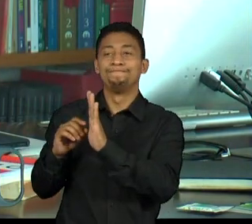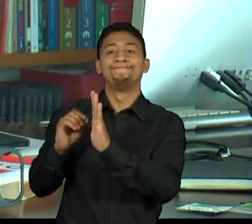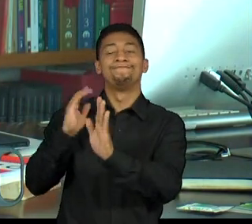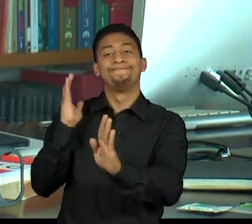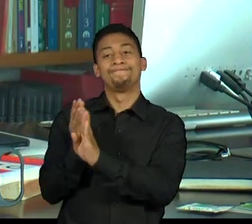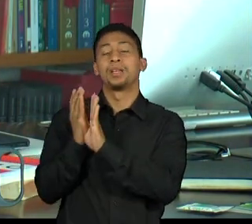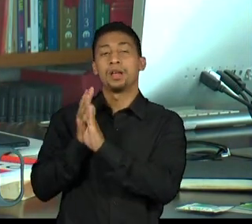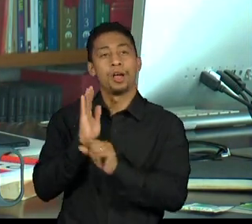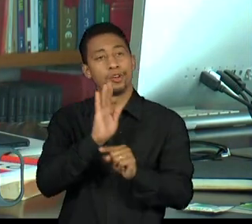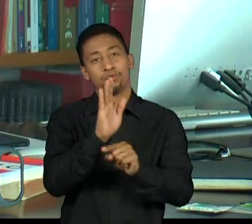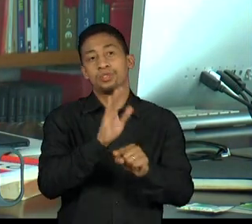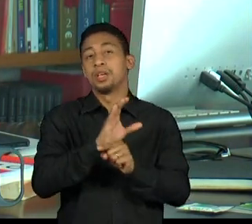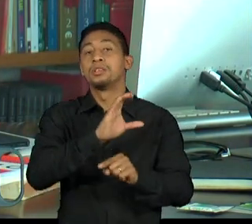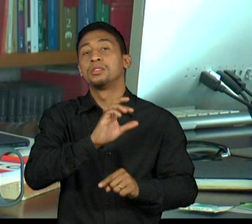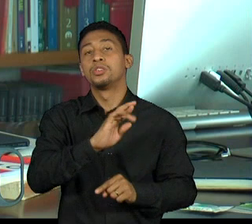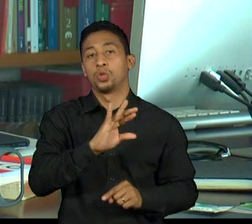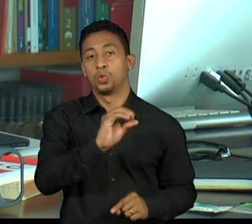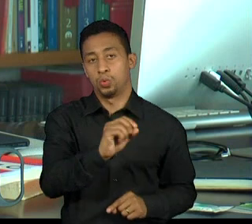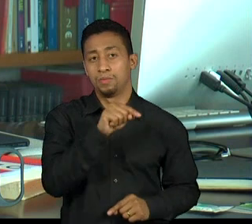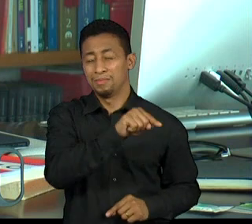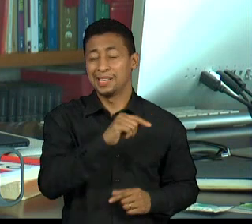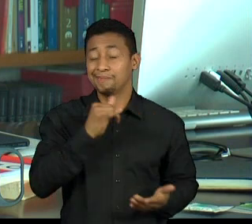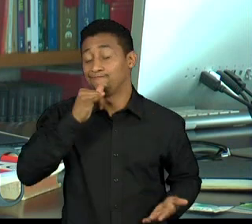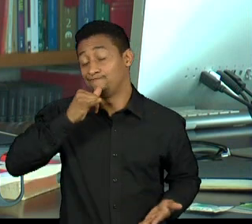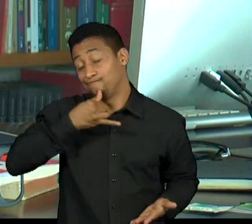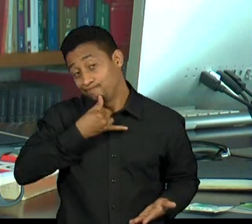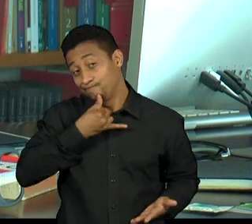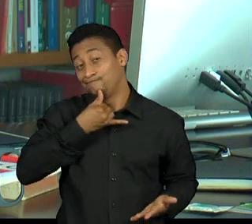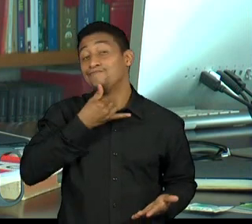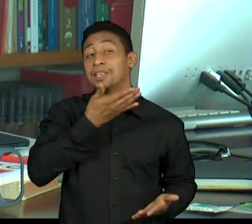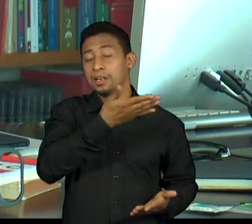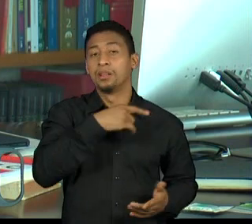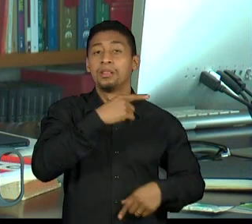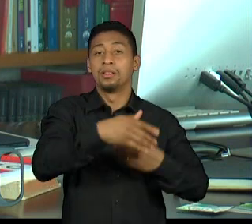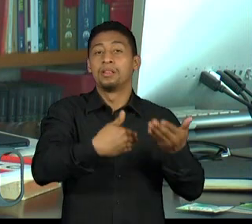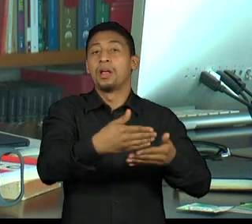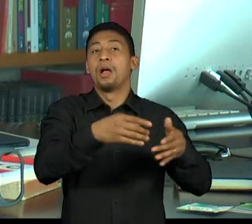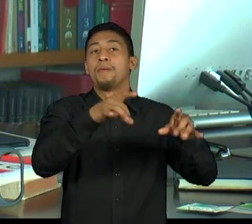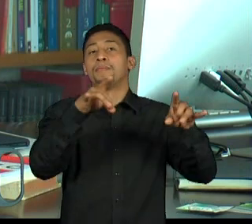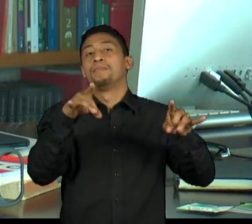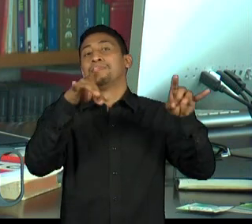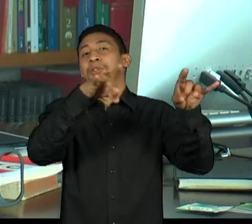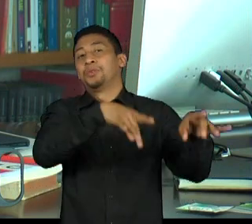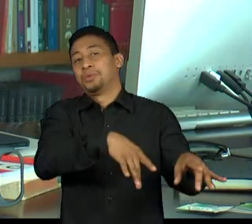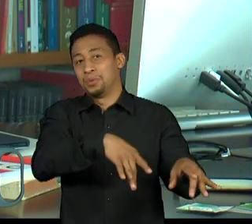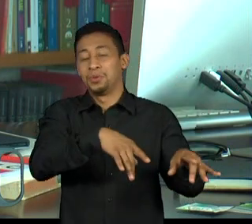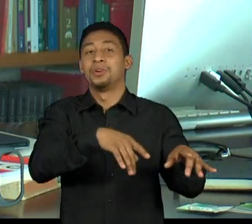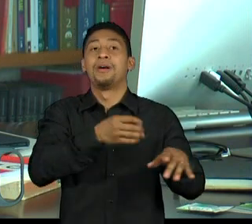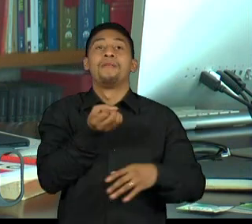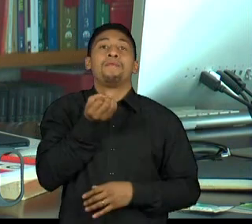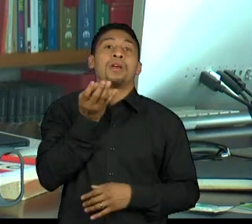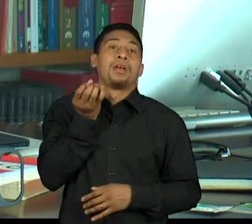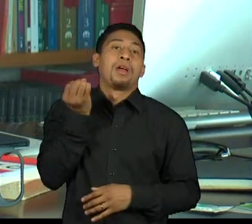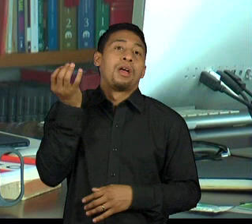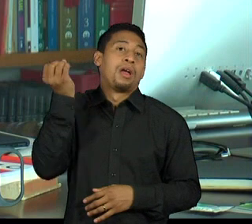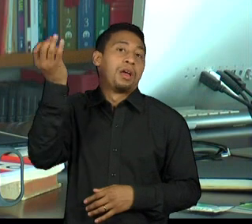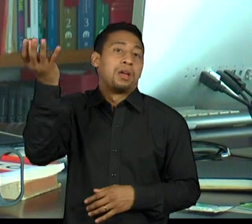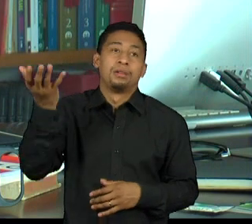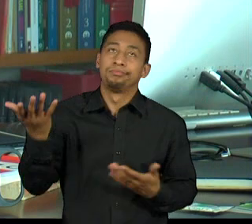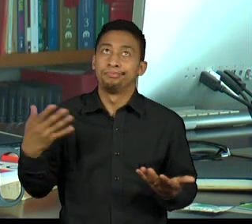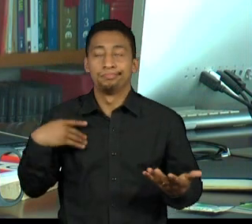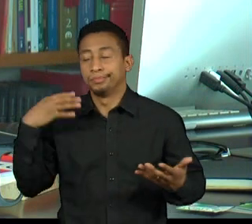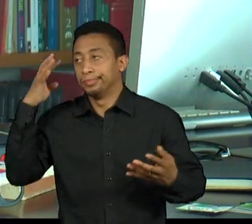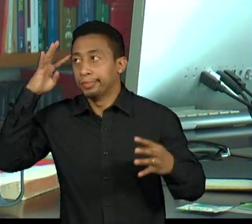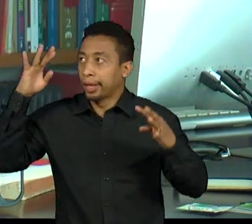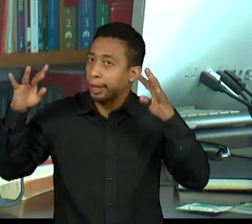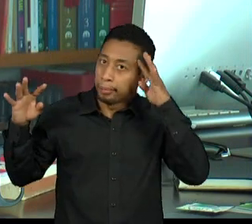por isso fiz campanha para o Ciro, mas também fiquei muito decepcionado com o Ciro ter abandonado a luta e viajado por estratégia política. Também